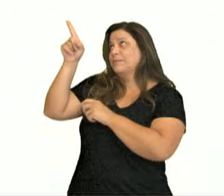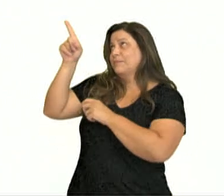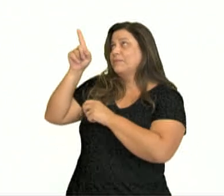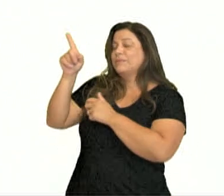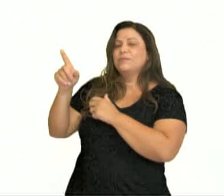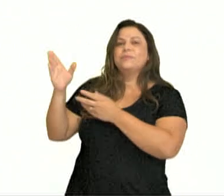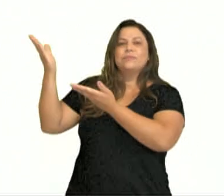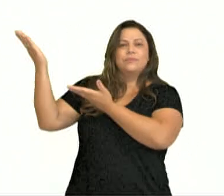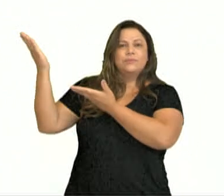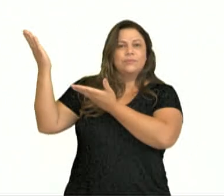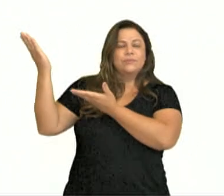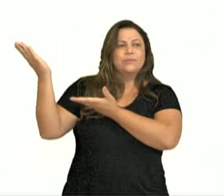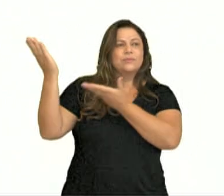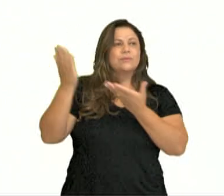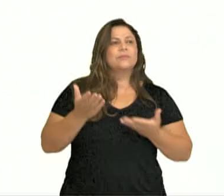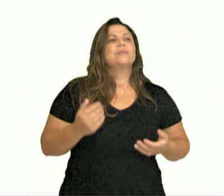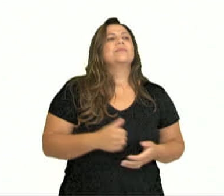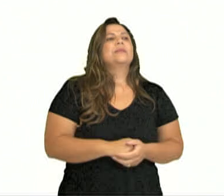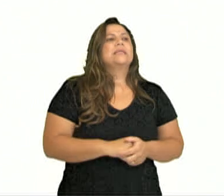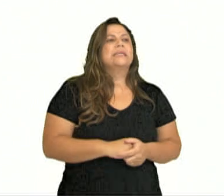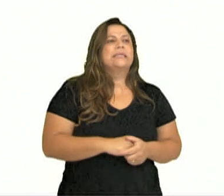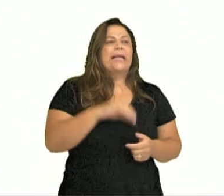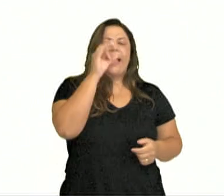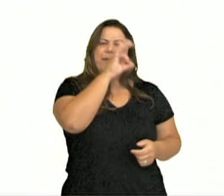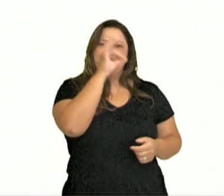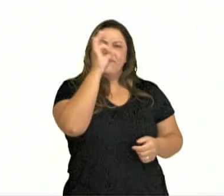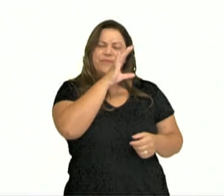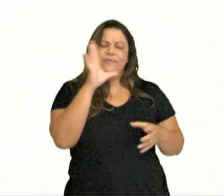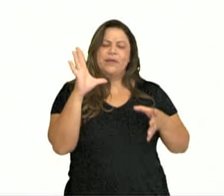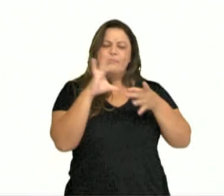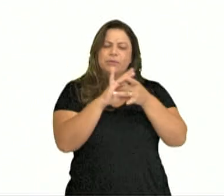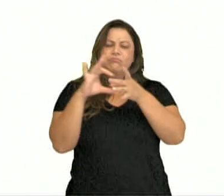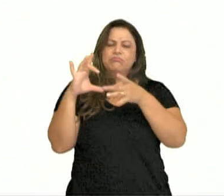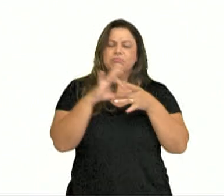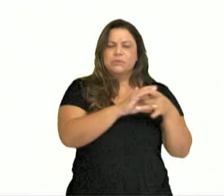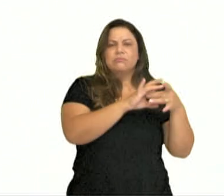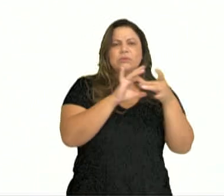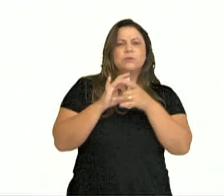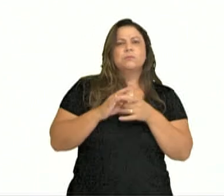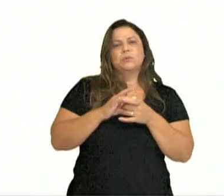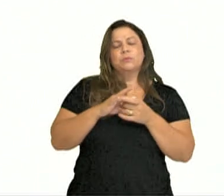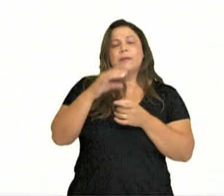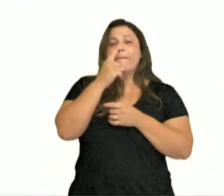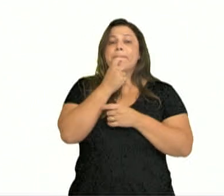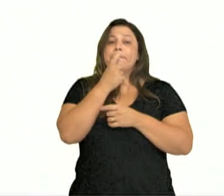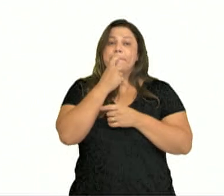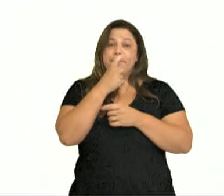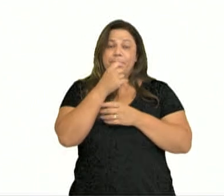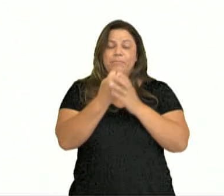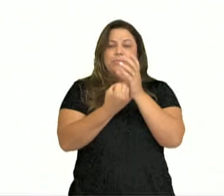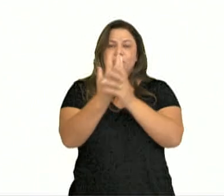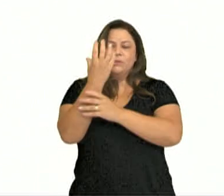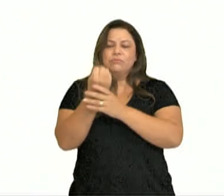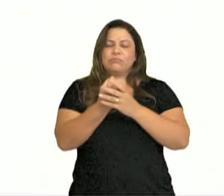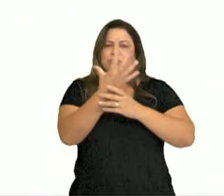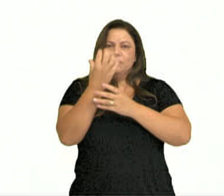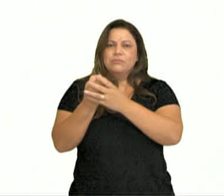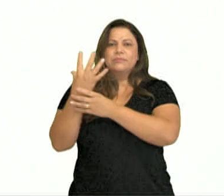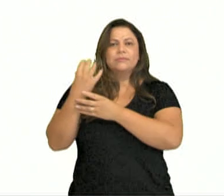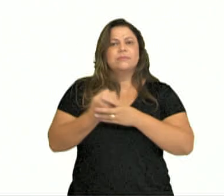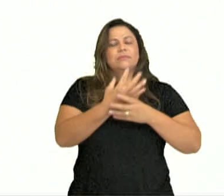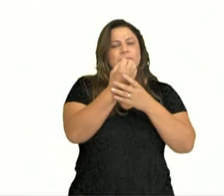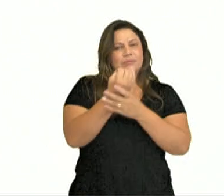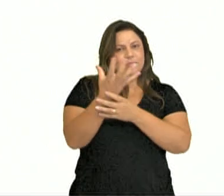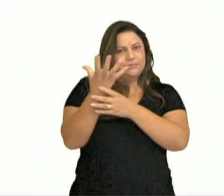verdes, elas fazem parte aqui junto com as algas vermelhas do reino das plantas. E nessa classificação não